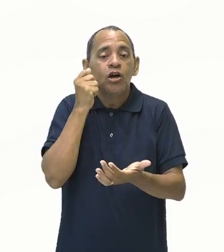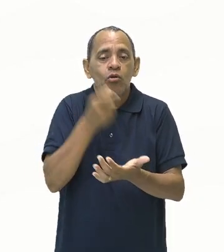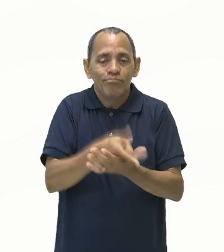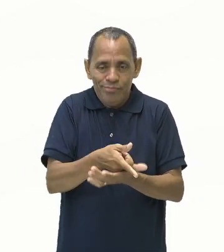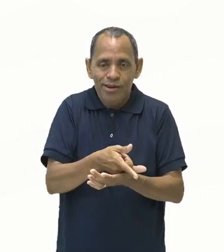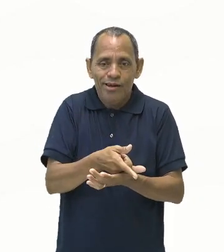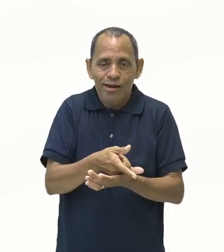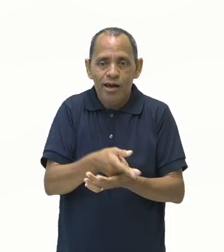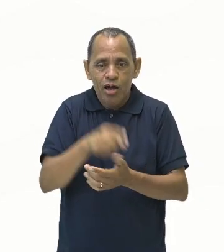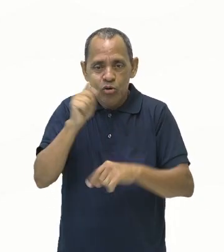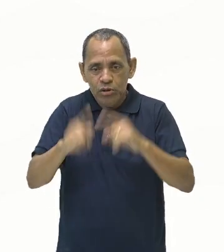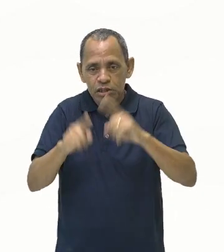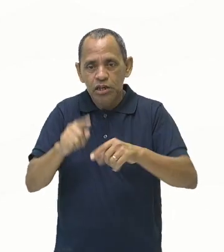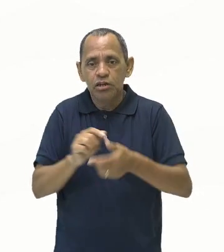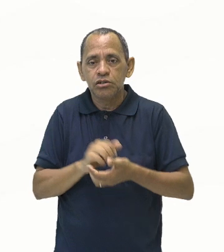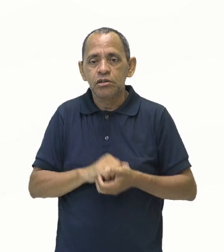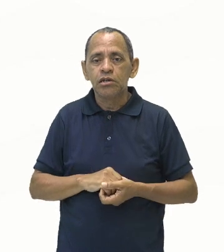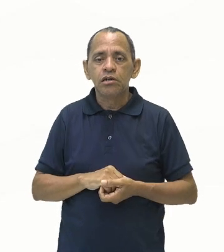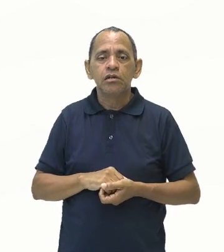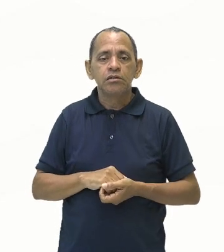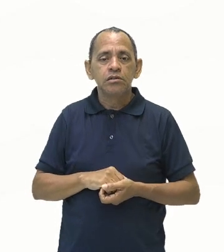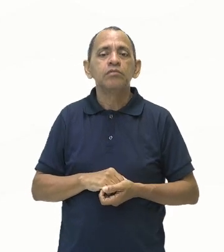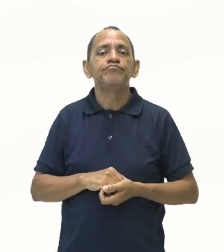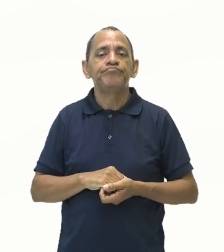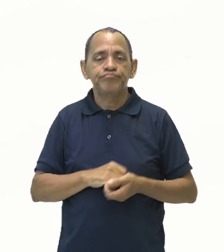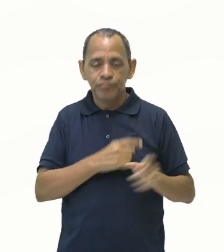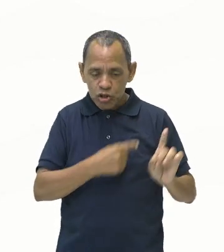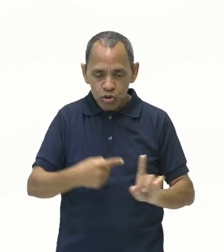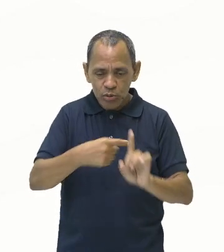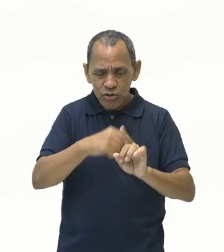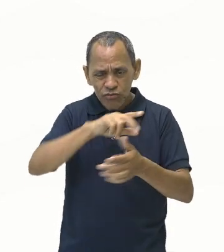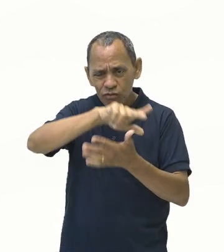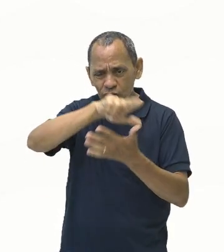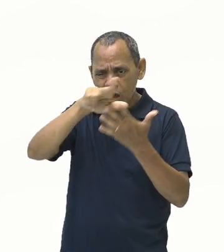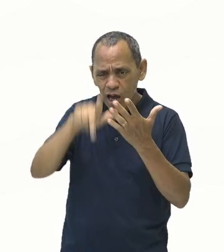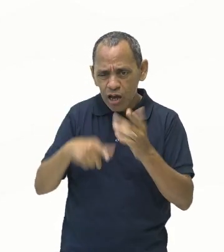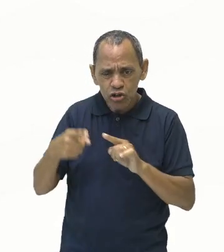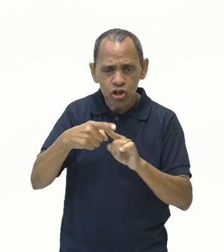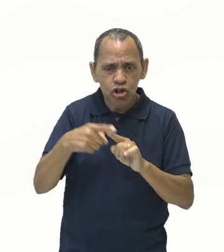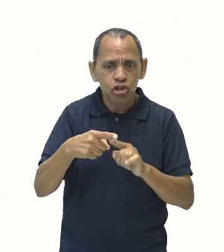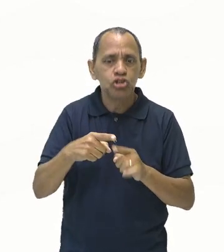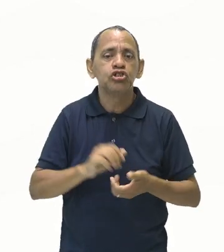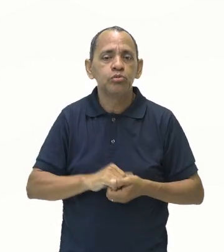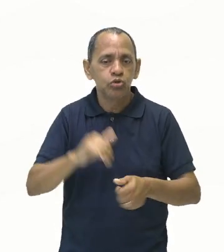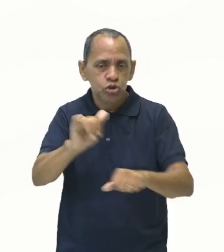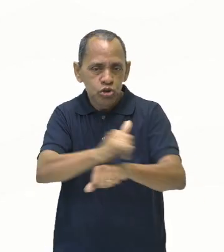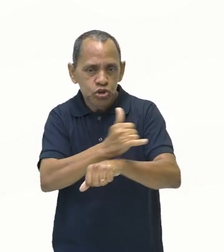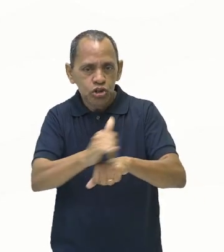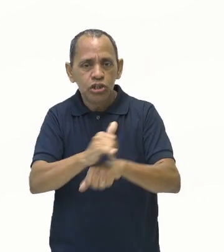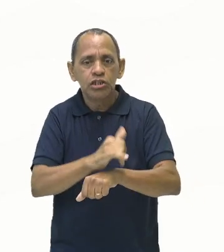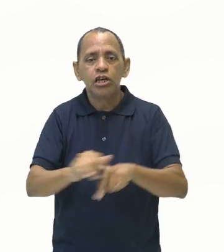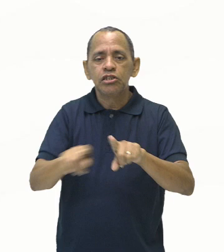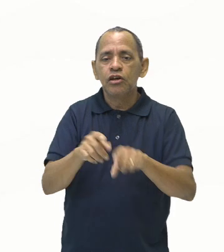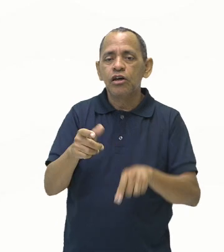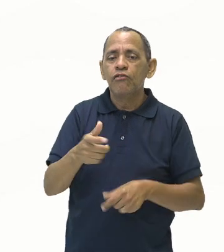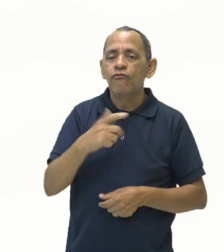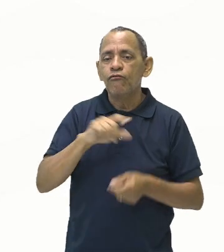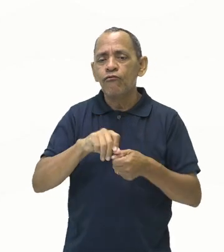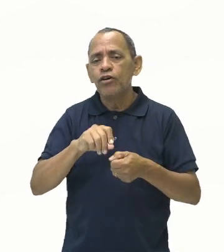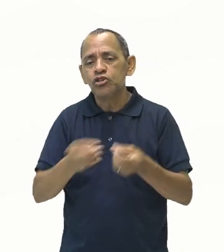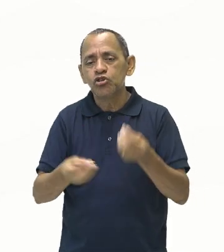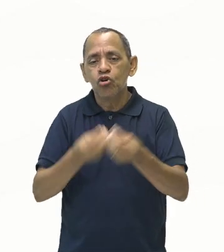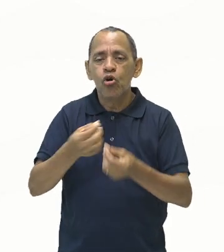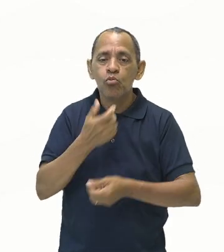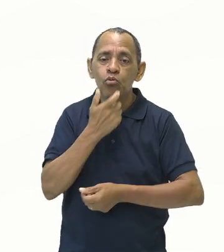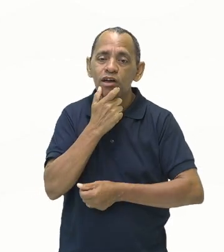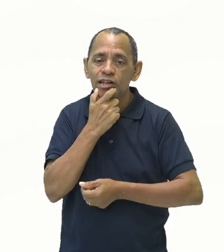de todos esses fatores fez com que a Inglaterra ela desse o passo inicial na